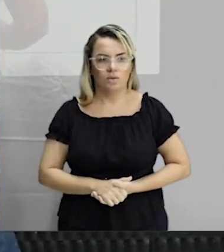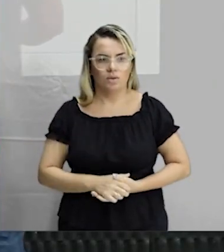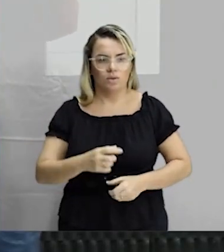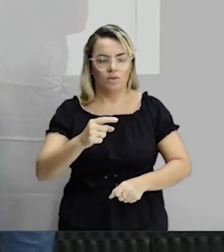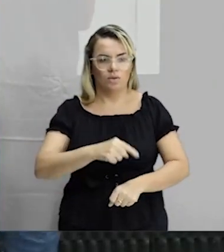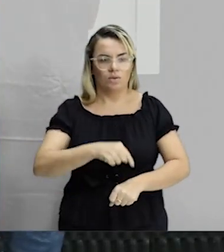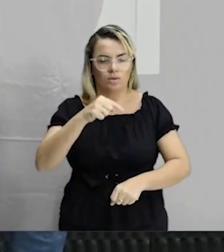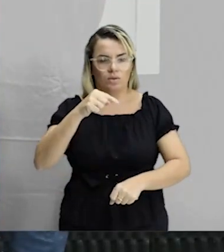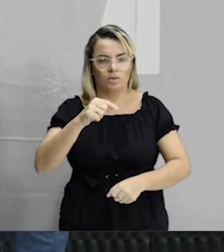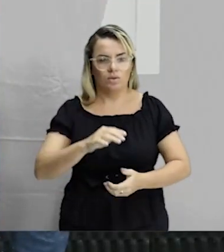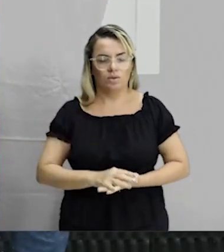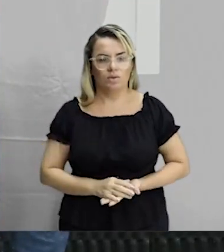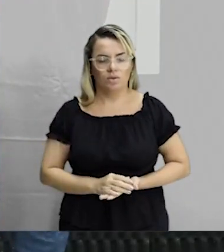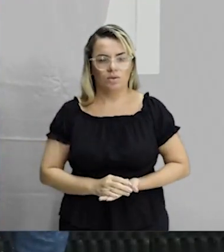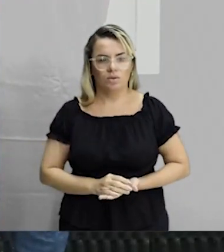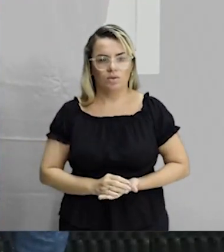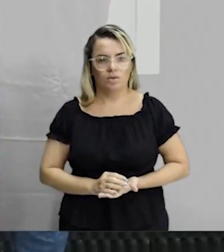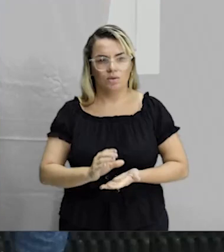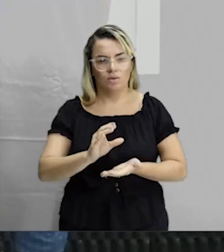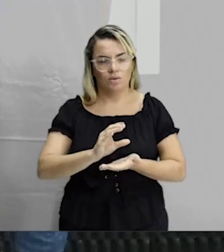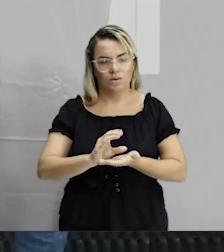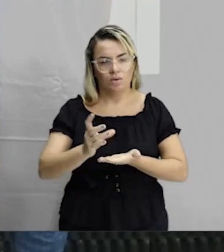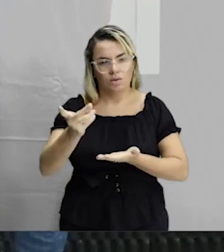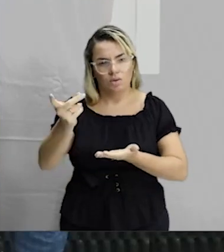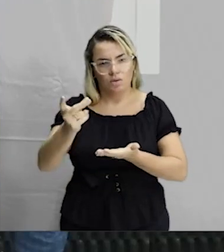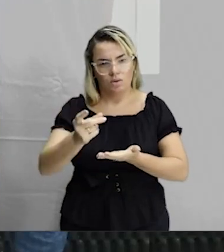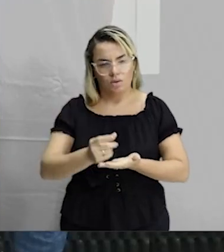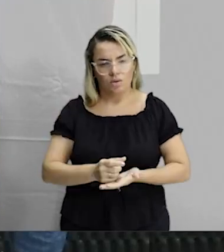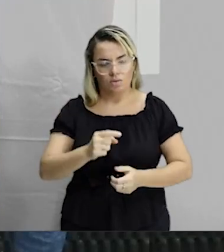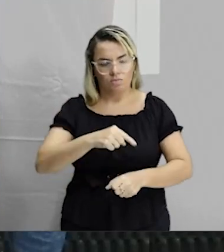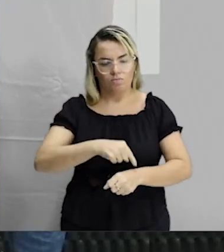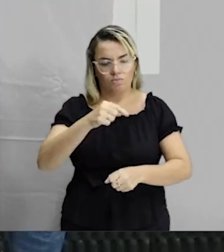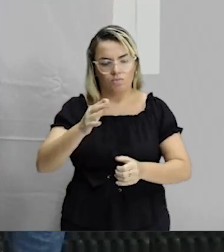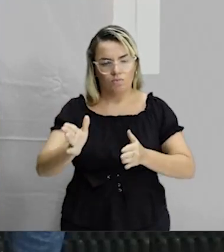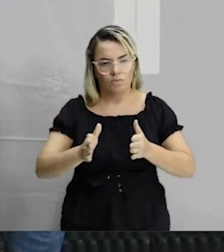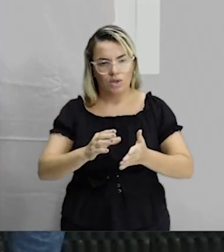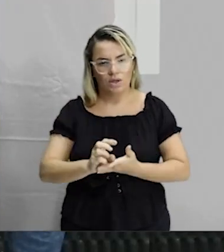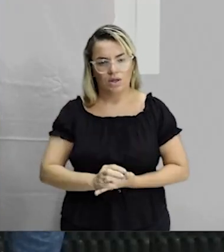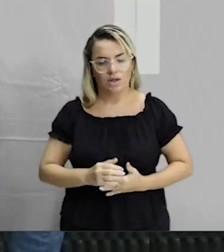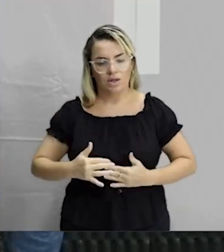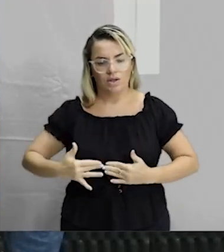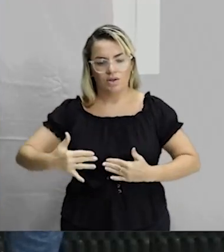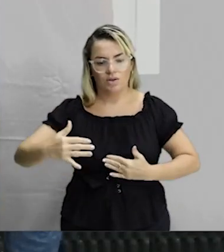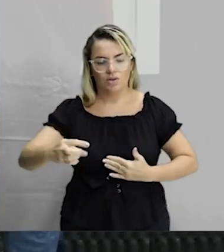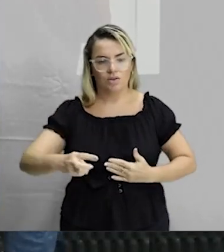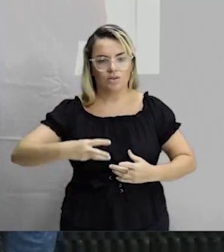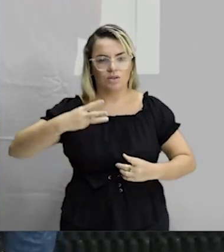de aplicação, para que isso aconteça, é de 3 meses.